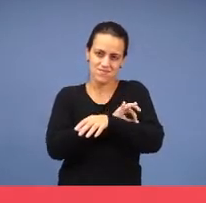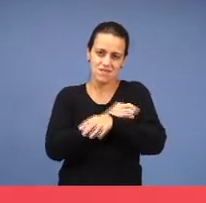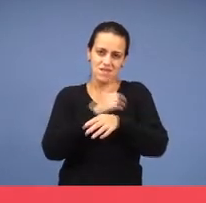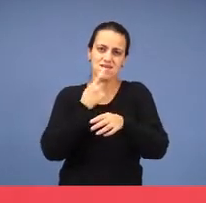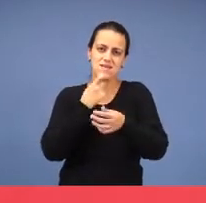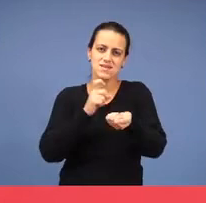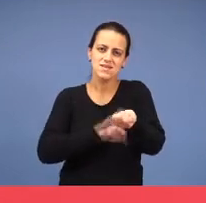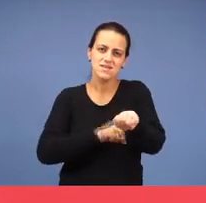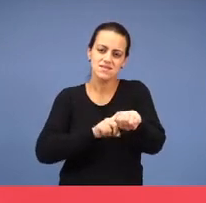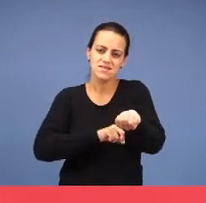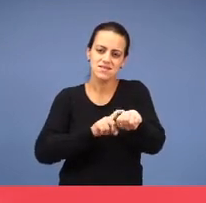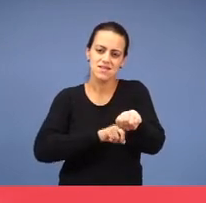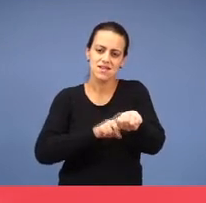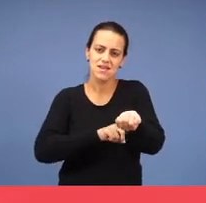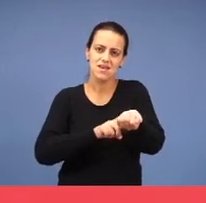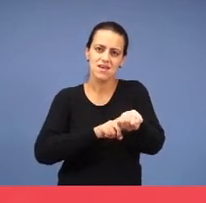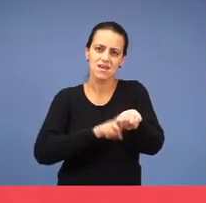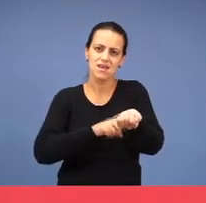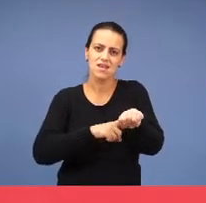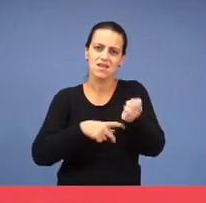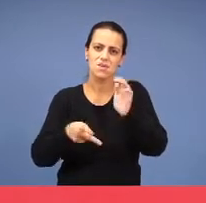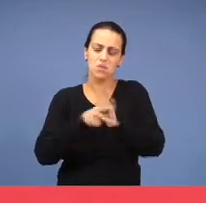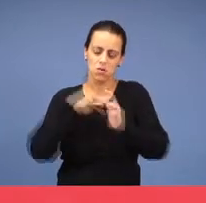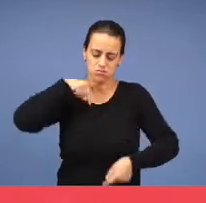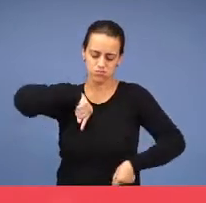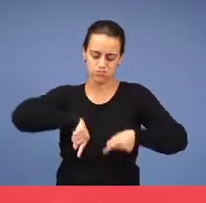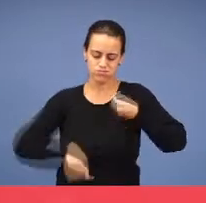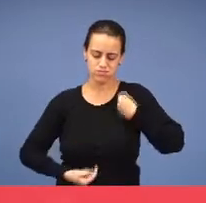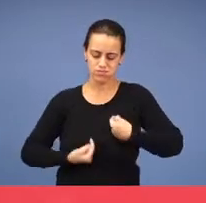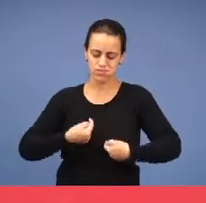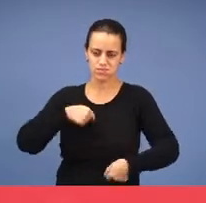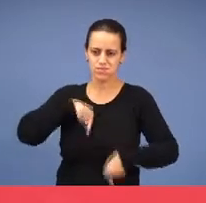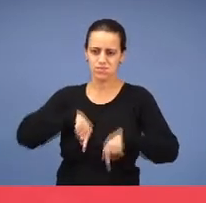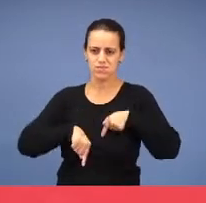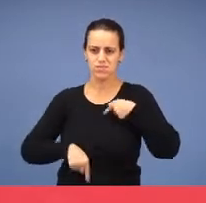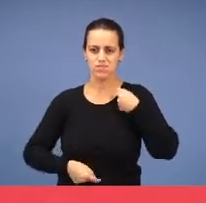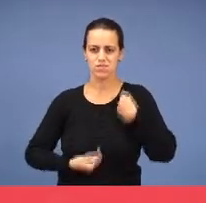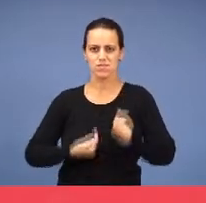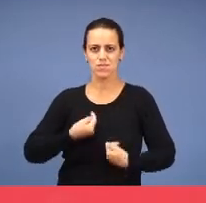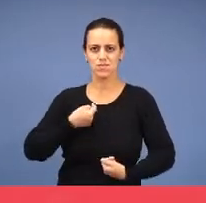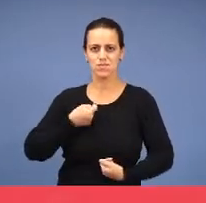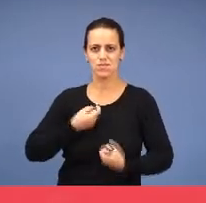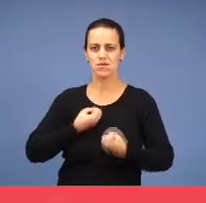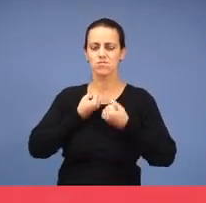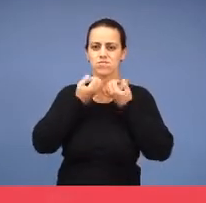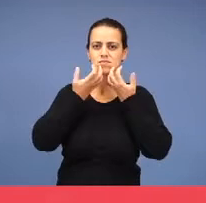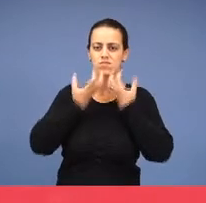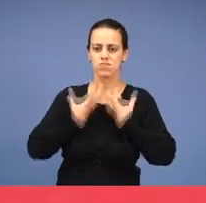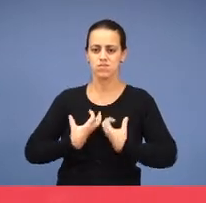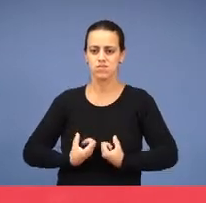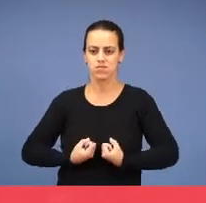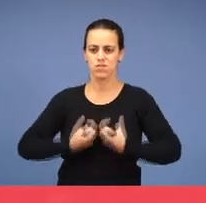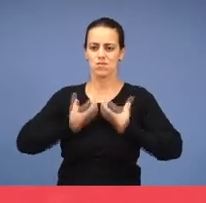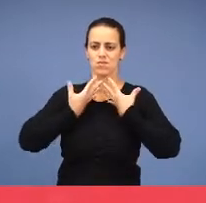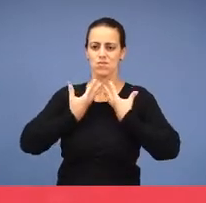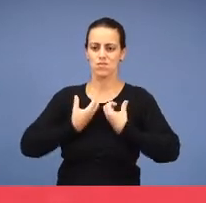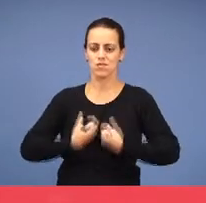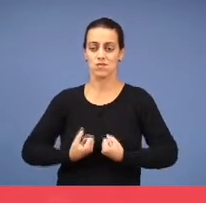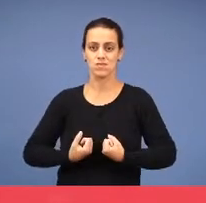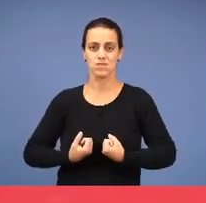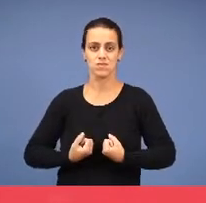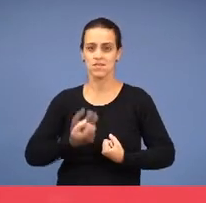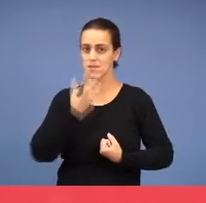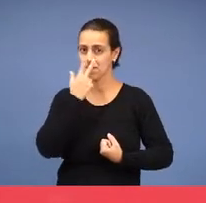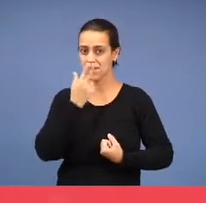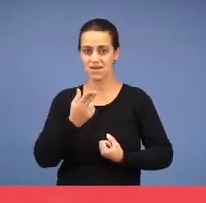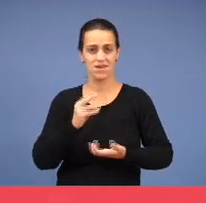transmitir, para fazer as trocas, pegar o oxigênio e jogar para a célula e trazer o gás carbônico, ela